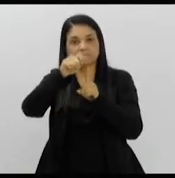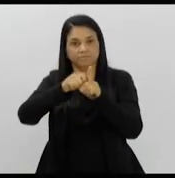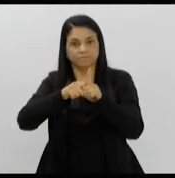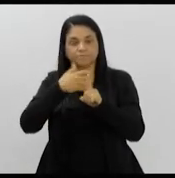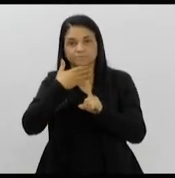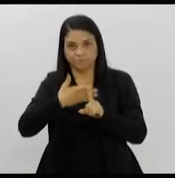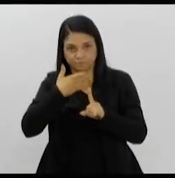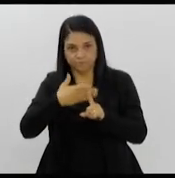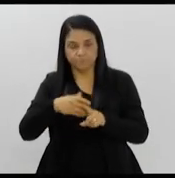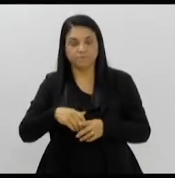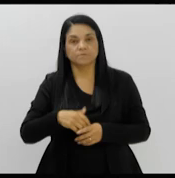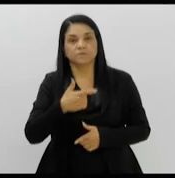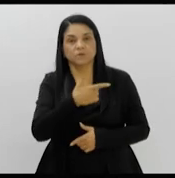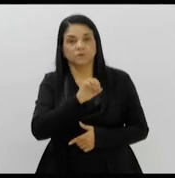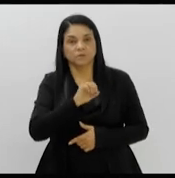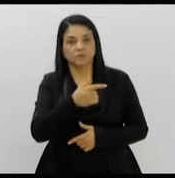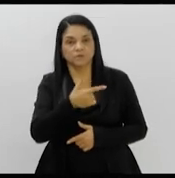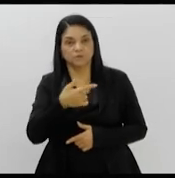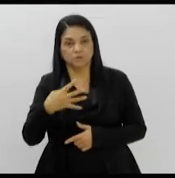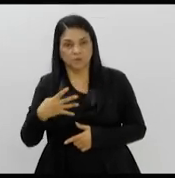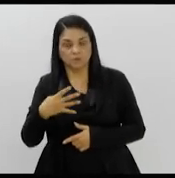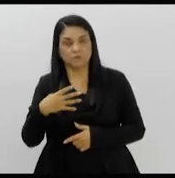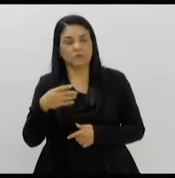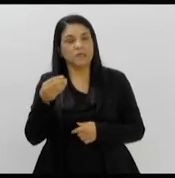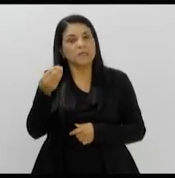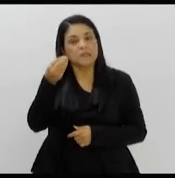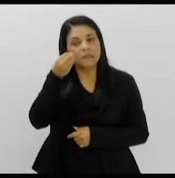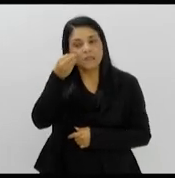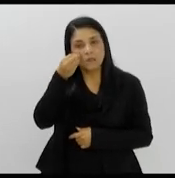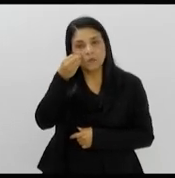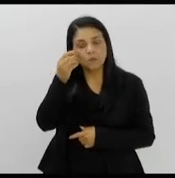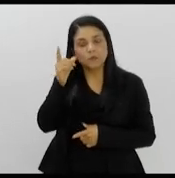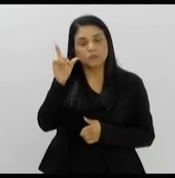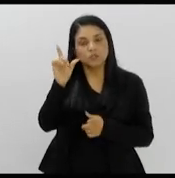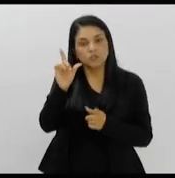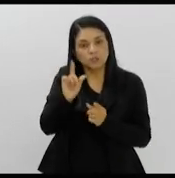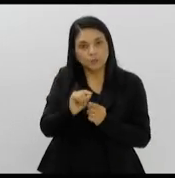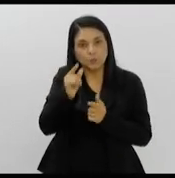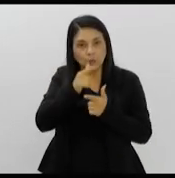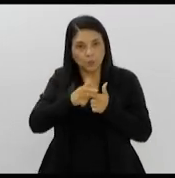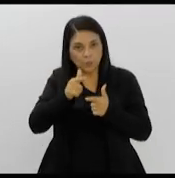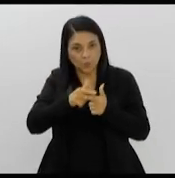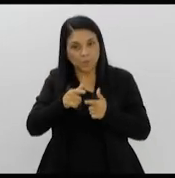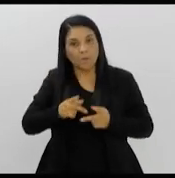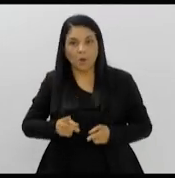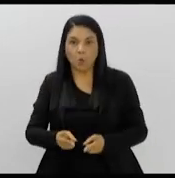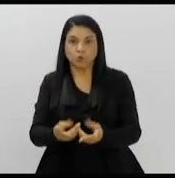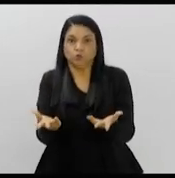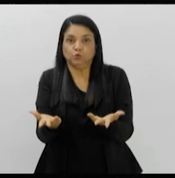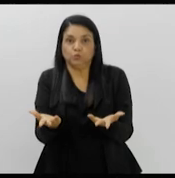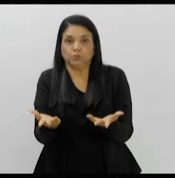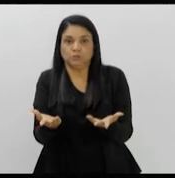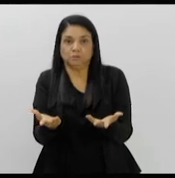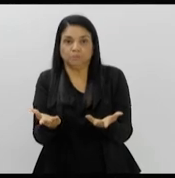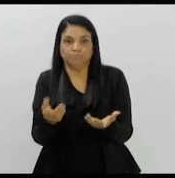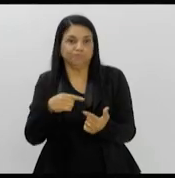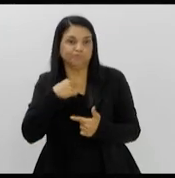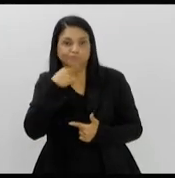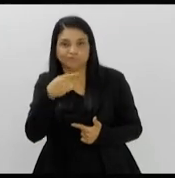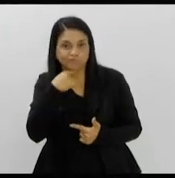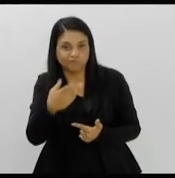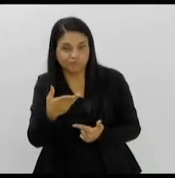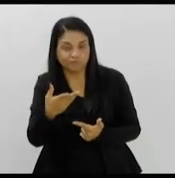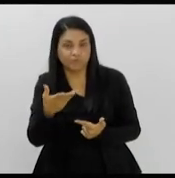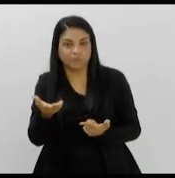2024 tentou reduzir o tamanho do problema que continua porque ele escancarou uma